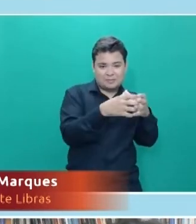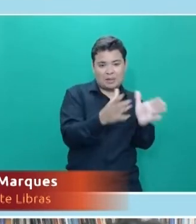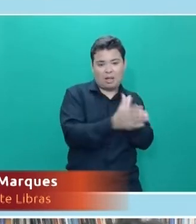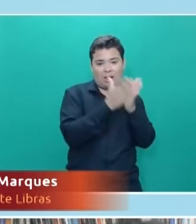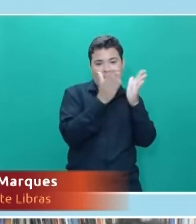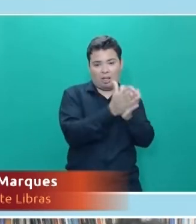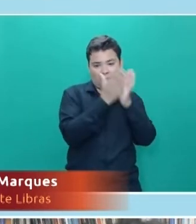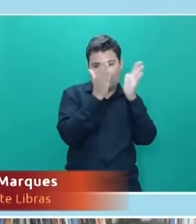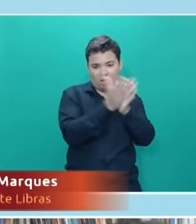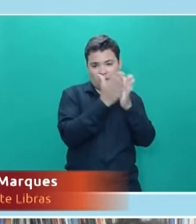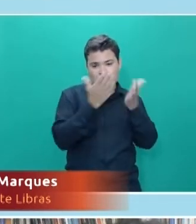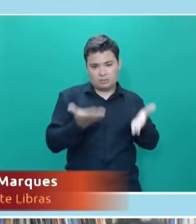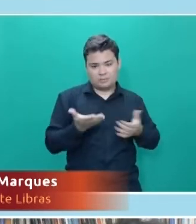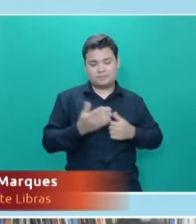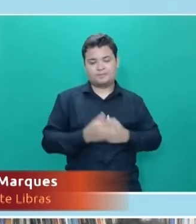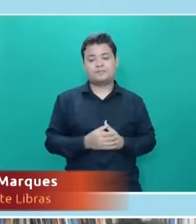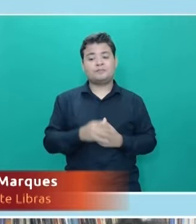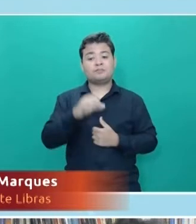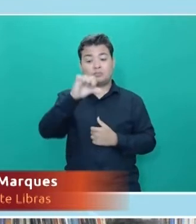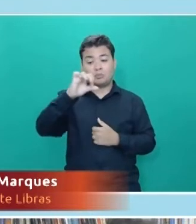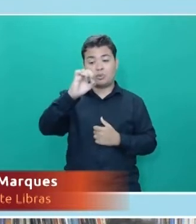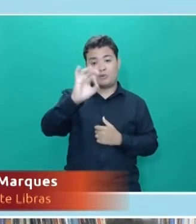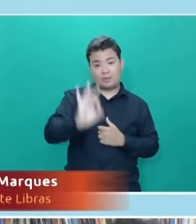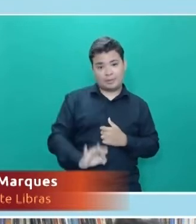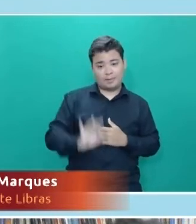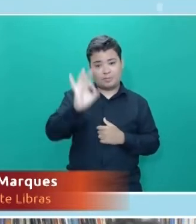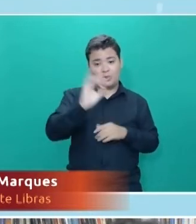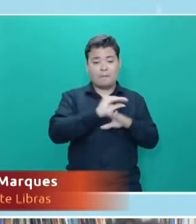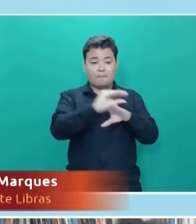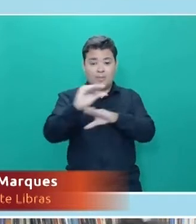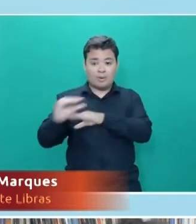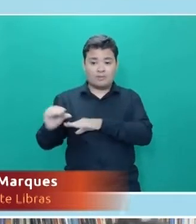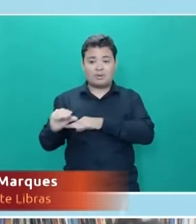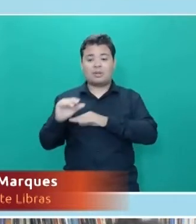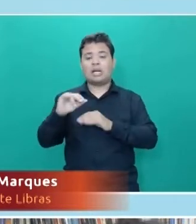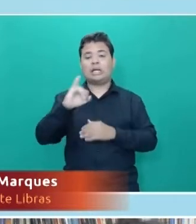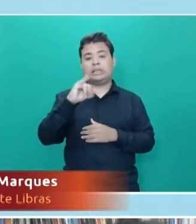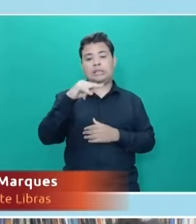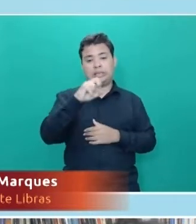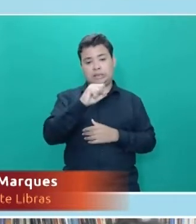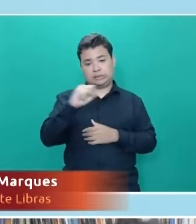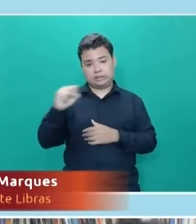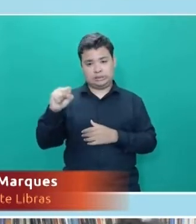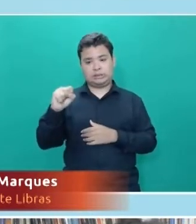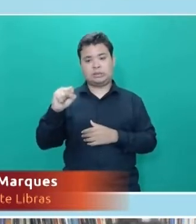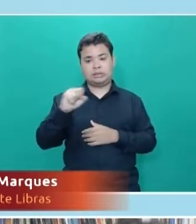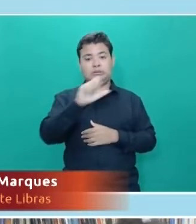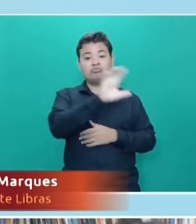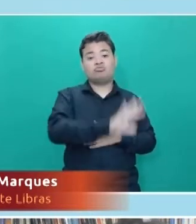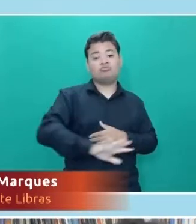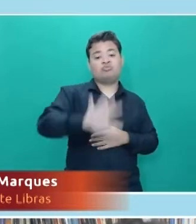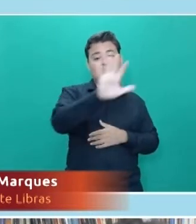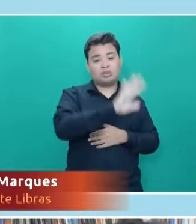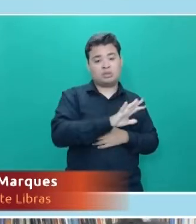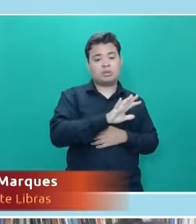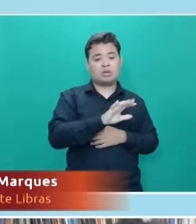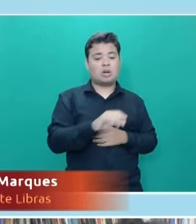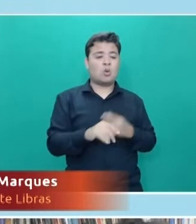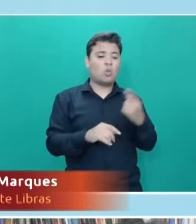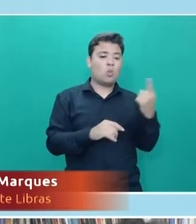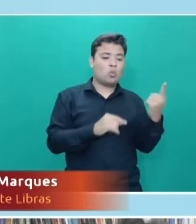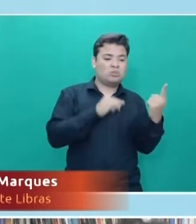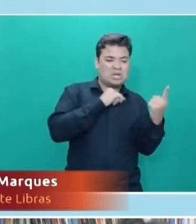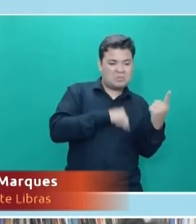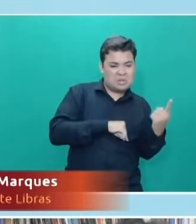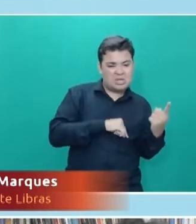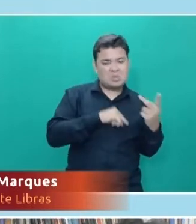aqui. 90% dos benefícios pagos pelo INSS, regime geral, são entre 1 e 2 salários mínimos. 50% de salário mínimo,